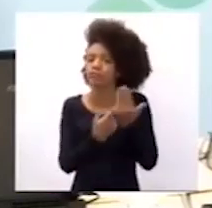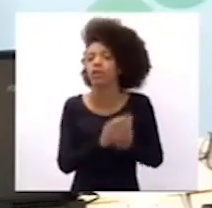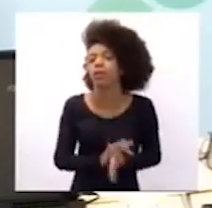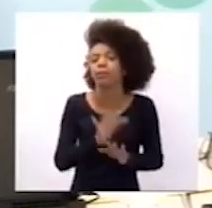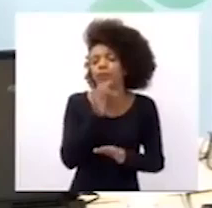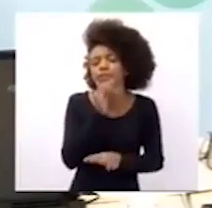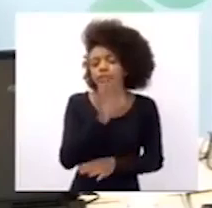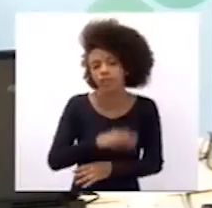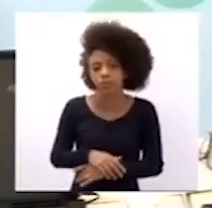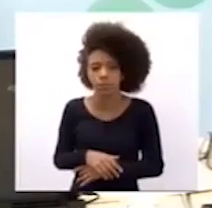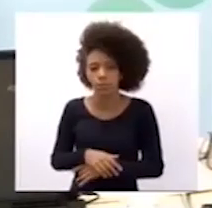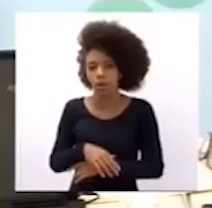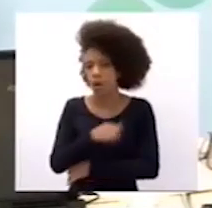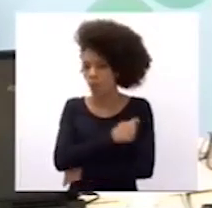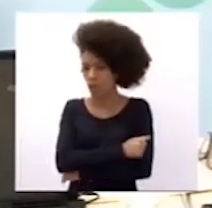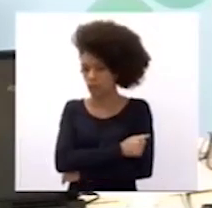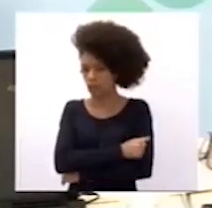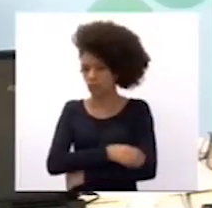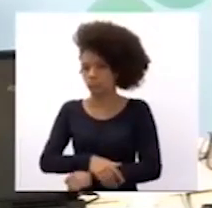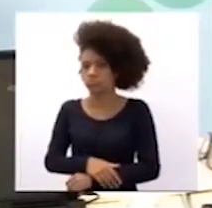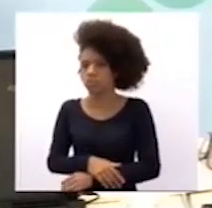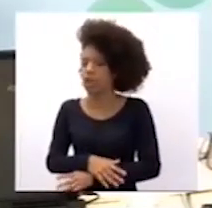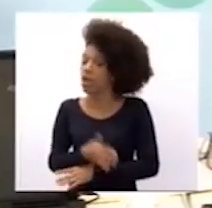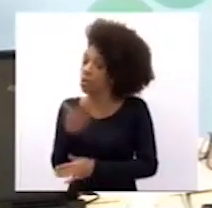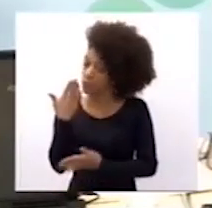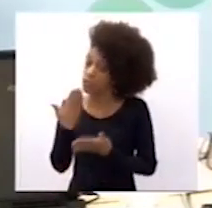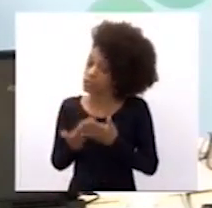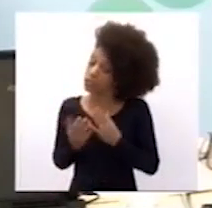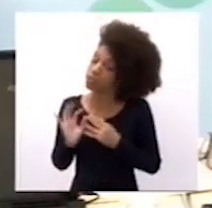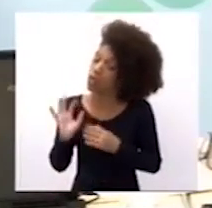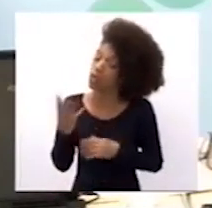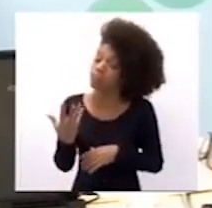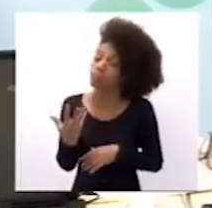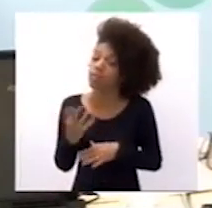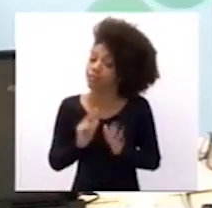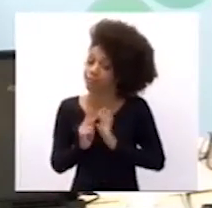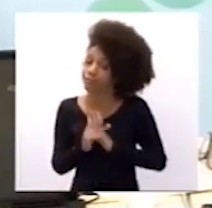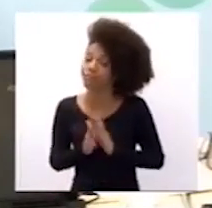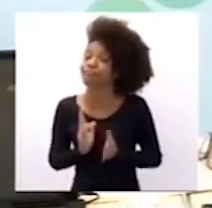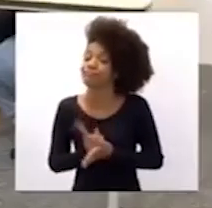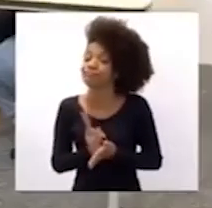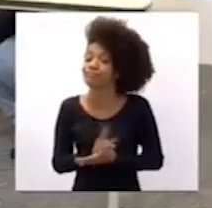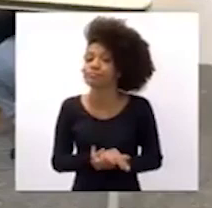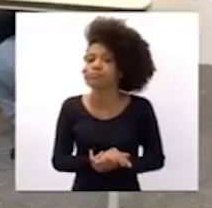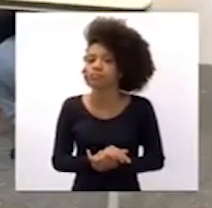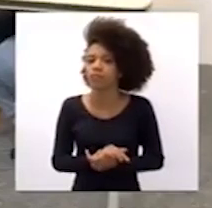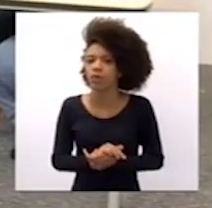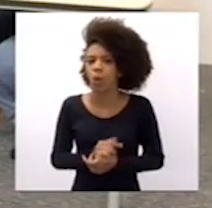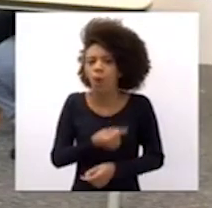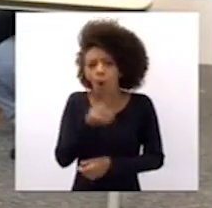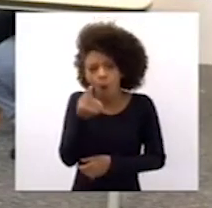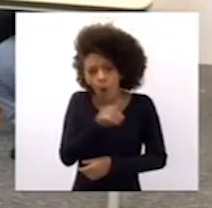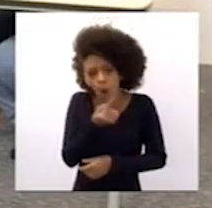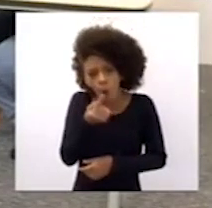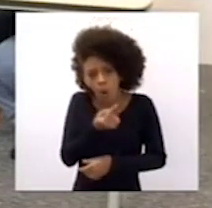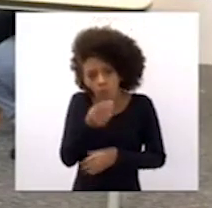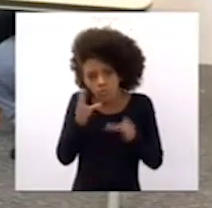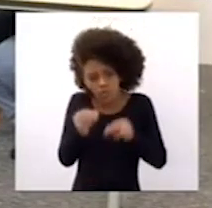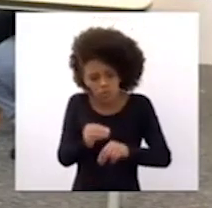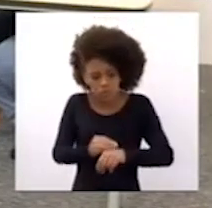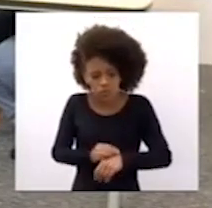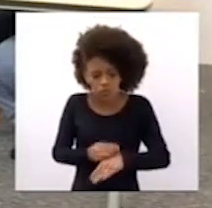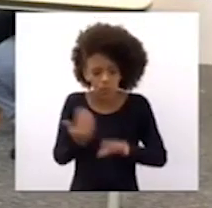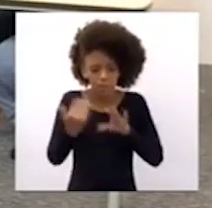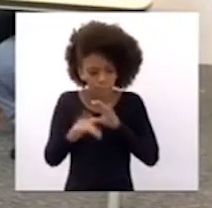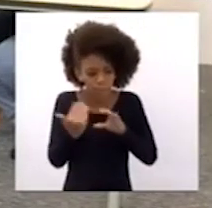exemplo, os alunos, acredito que acontece isso muito, mandando mensagem 11 horas da noite, professor, e aquela